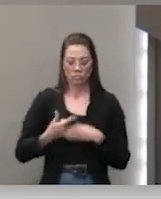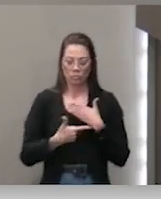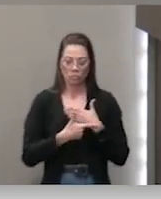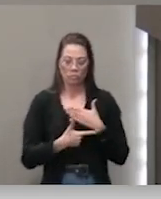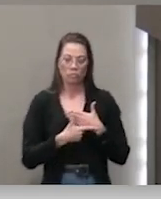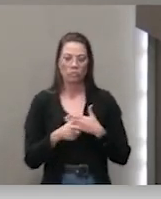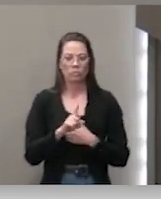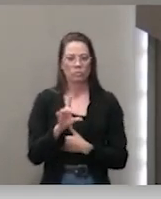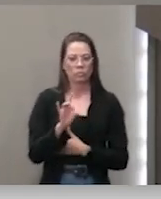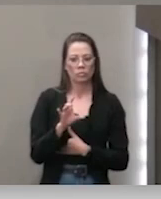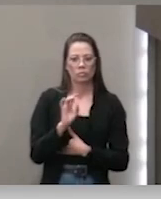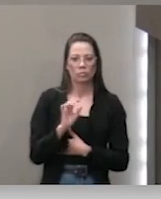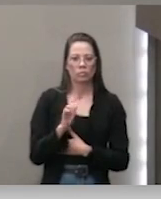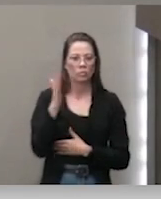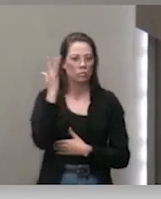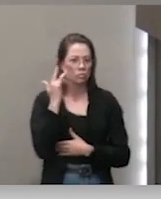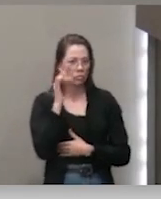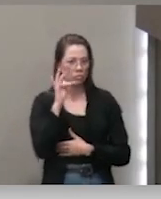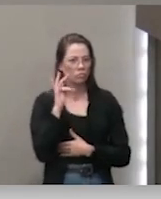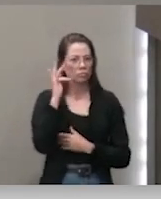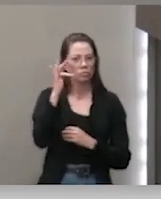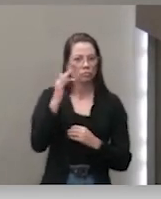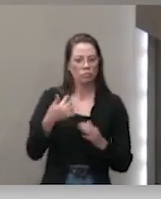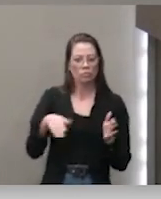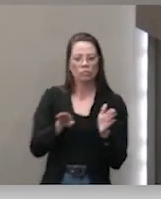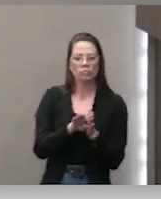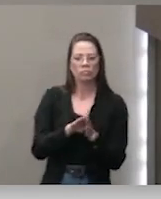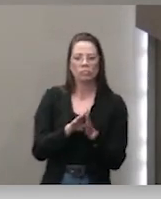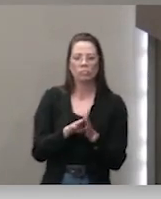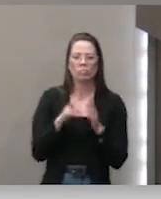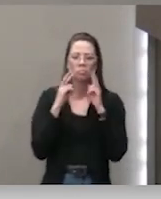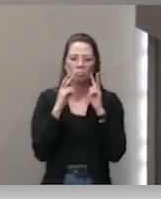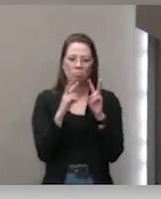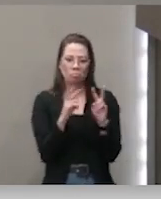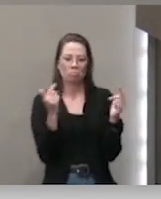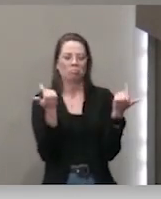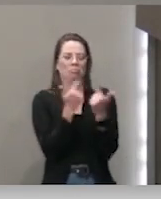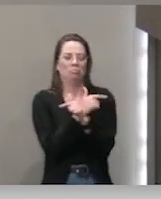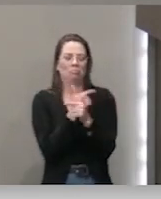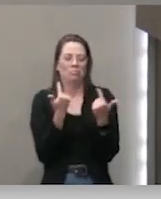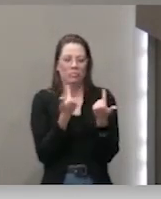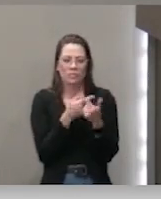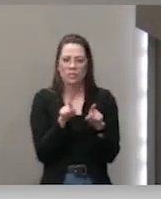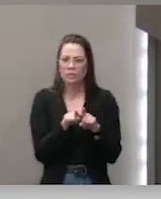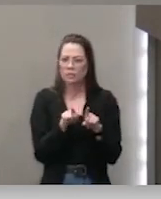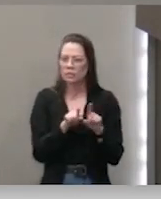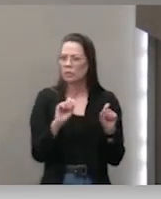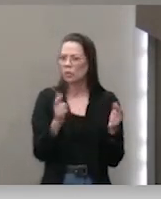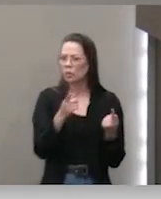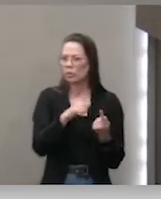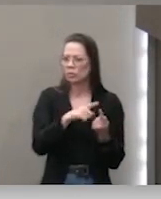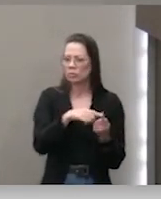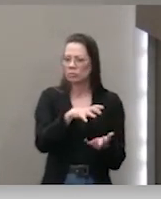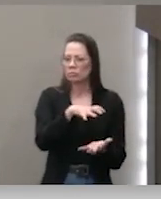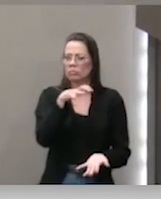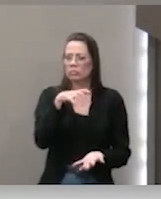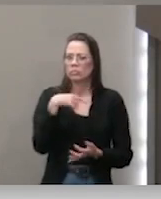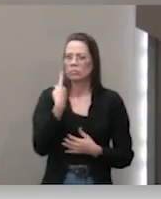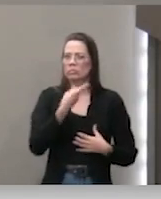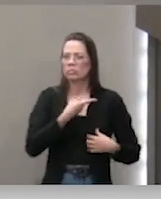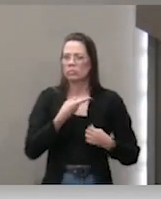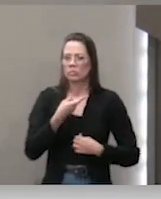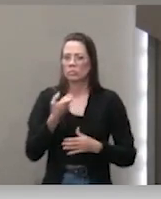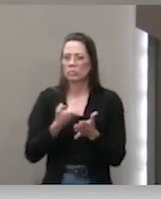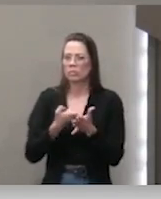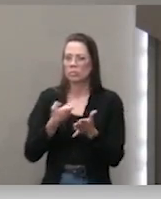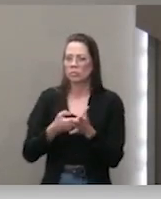Mas não para depois, amanhã ou depois, nossos filhos não chegar aqui e achar que também é brincadeira, porque que tipo de adultos que a gente vai ter aqui quando nós tentamos